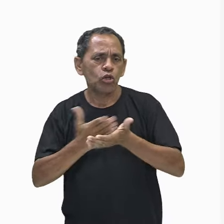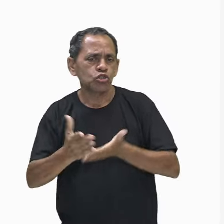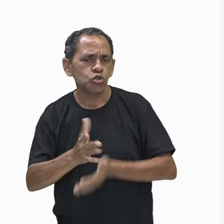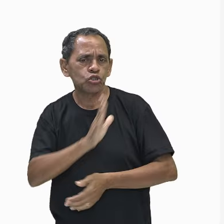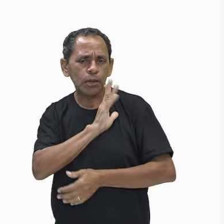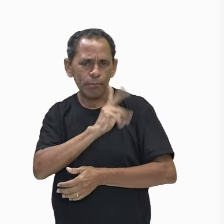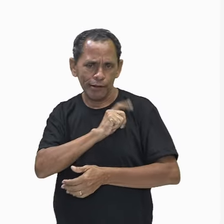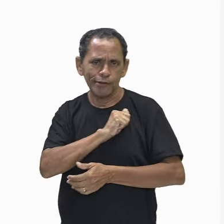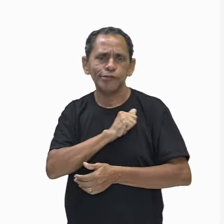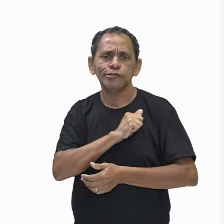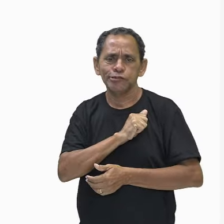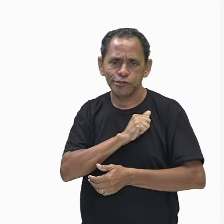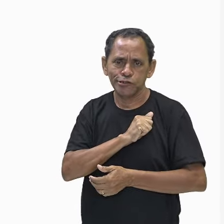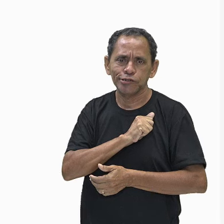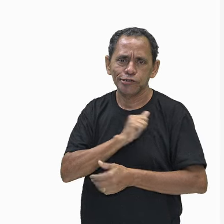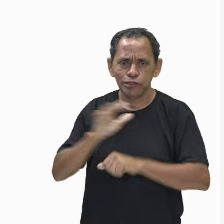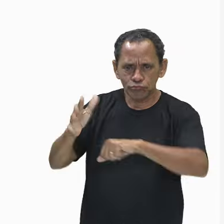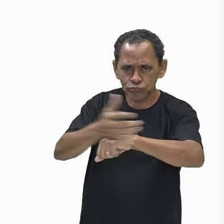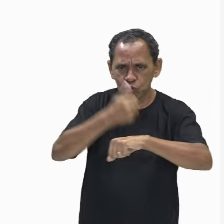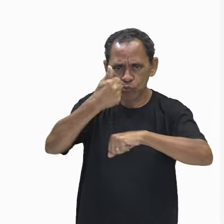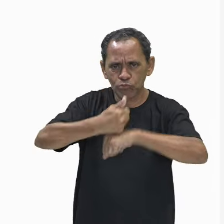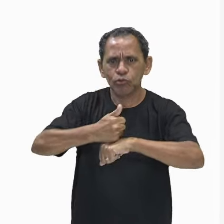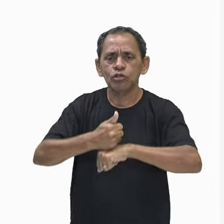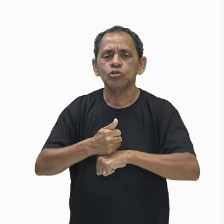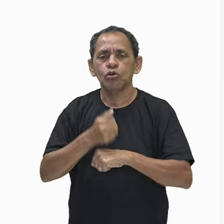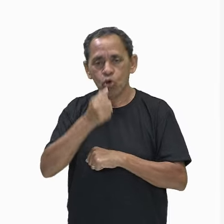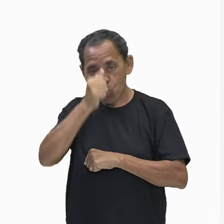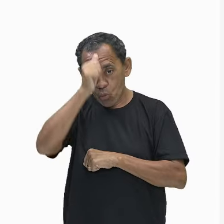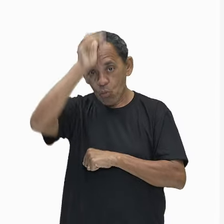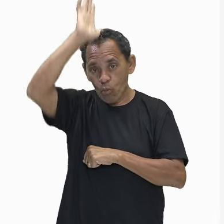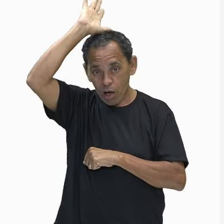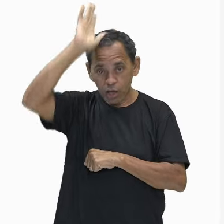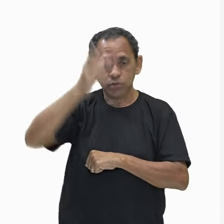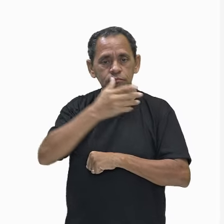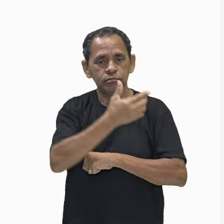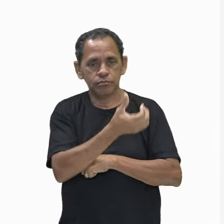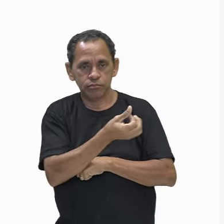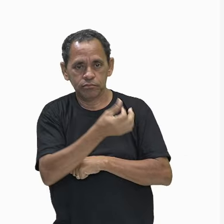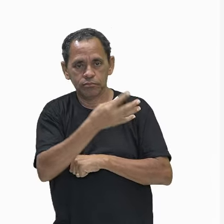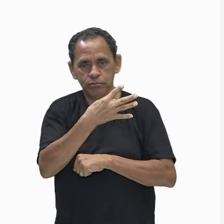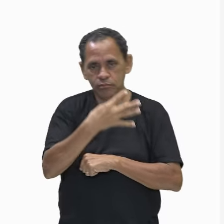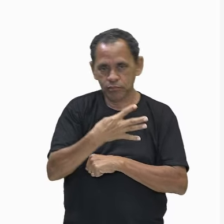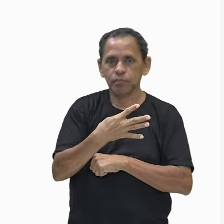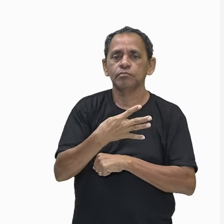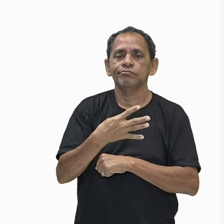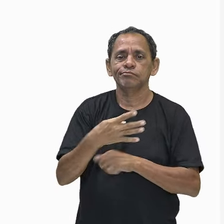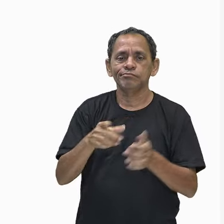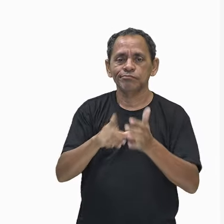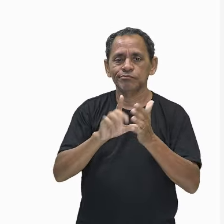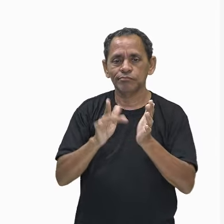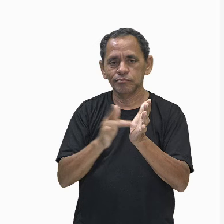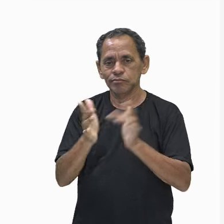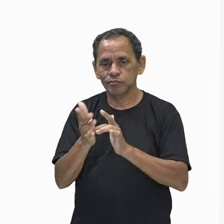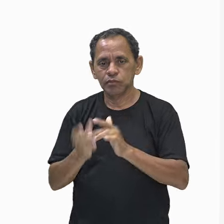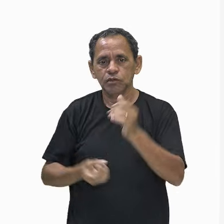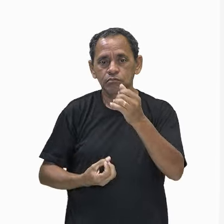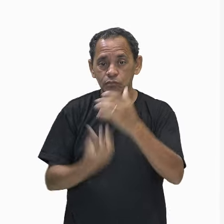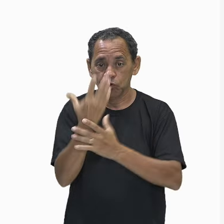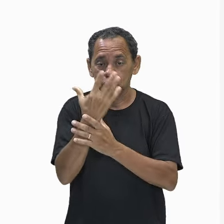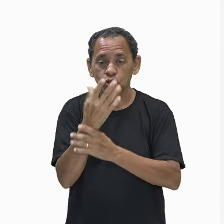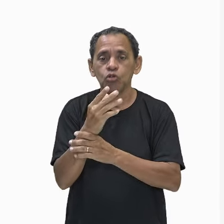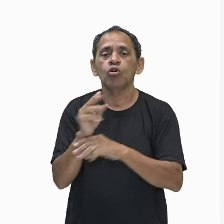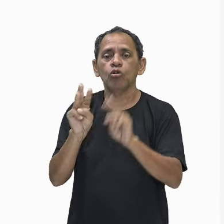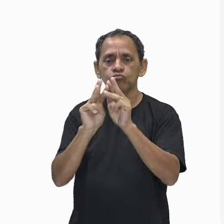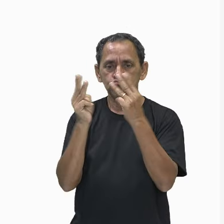sob domínio romano, desde 64 a.C. Tem como origem a tradição judaica